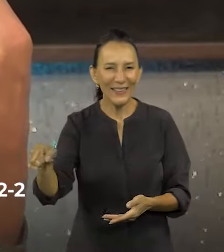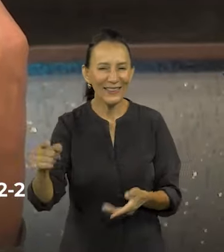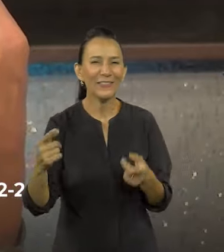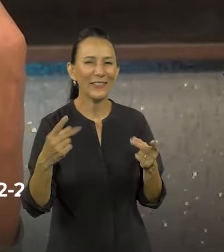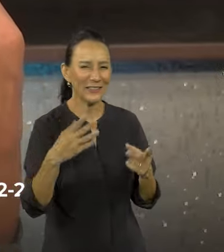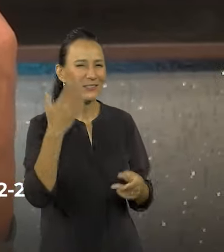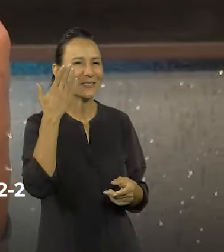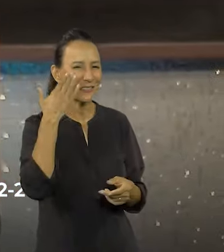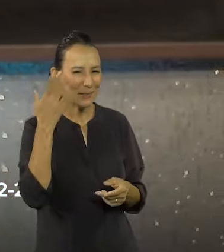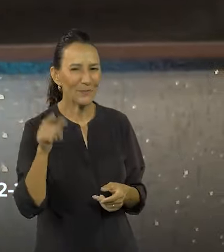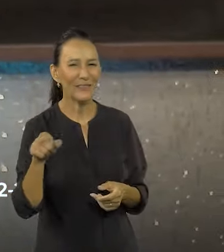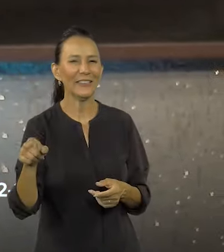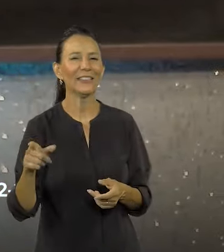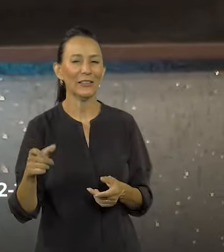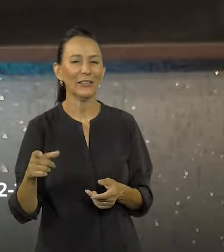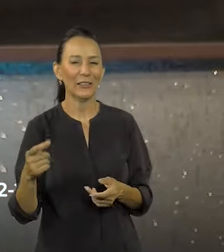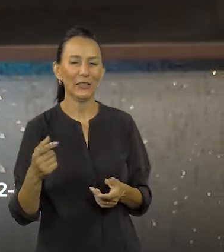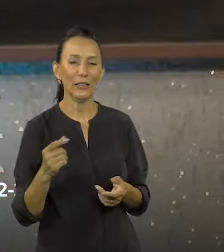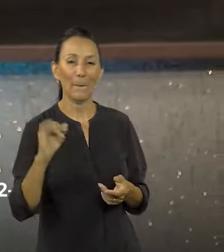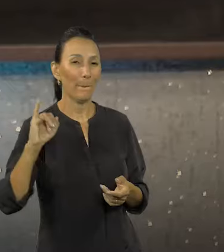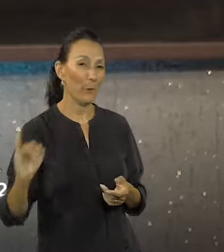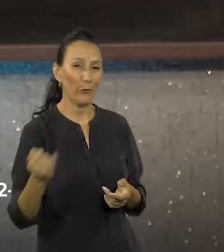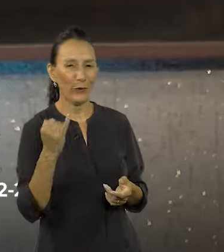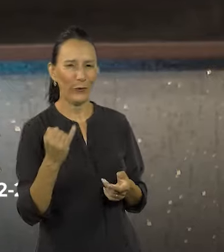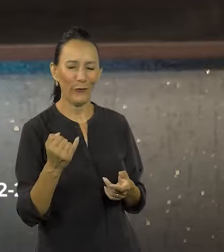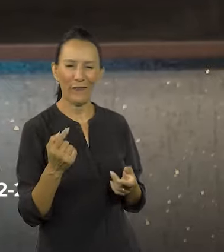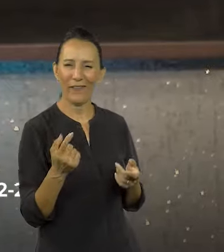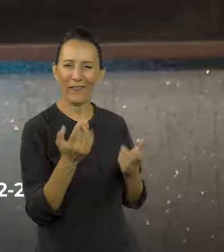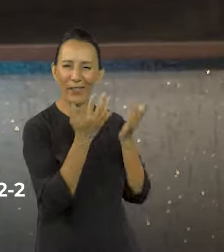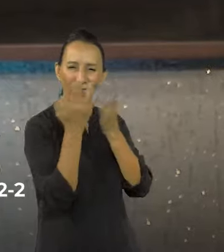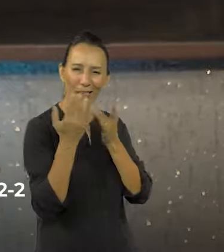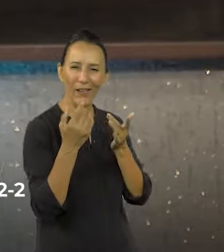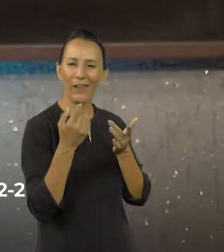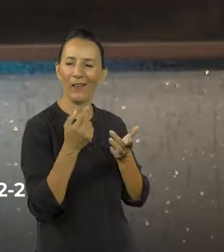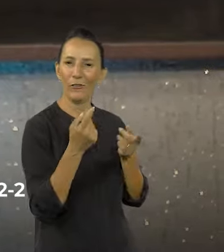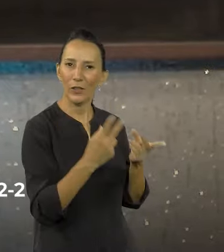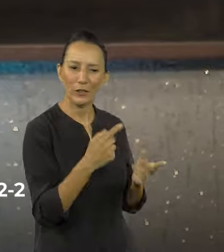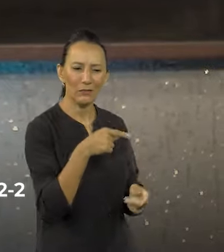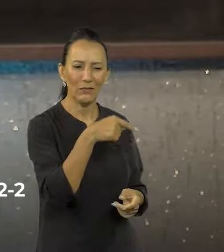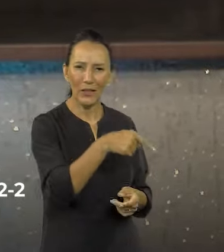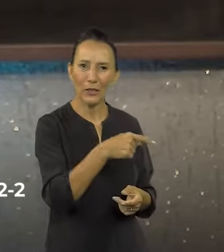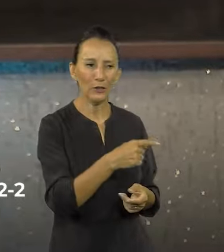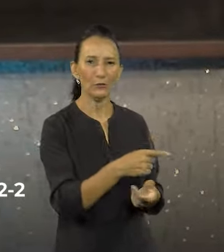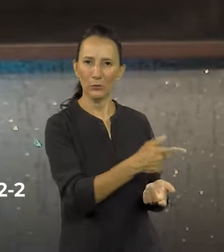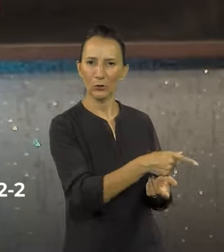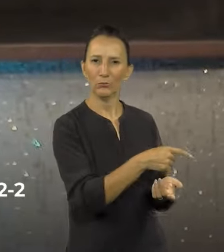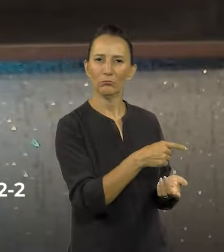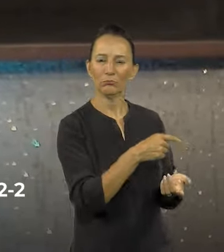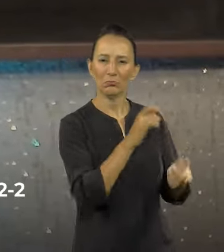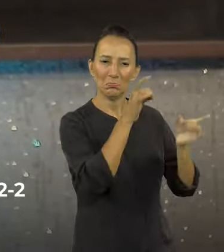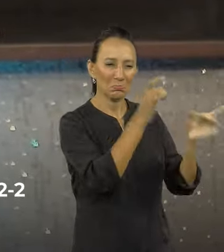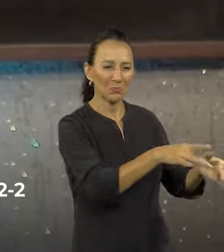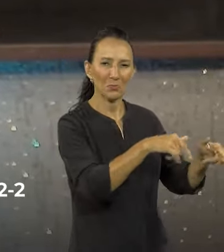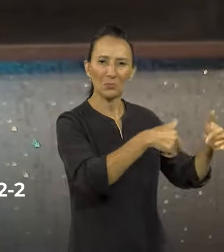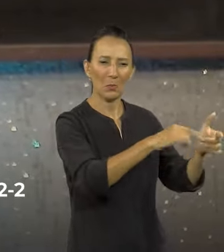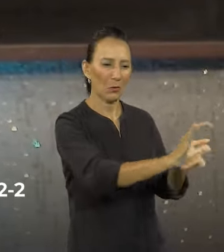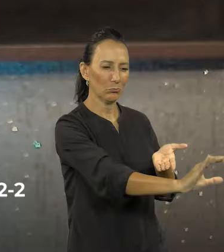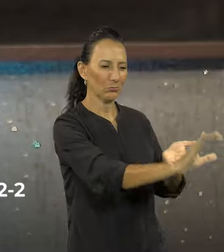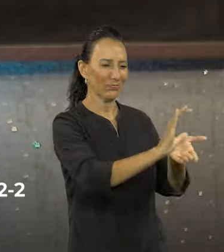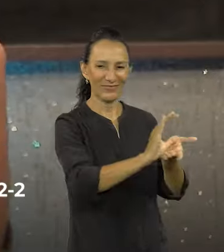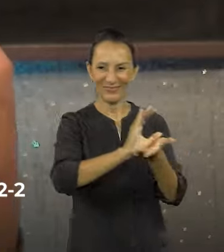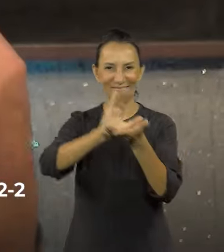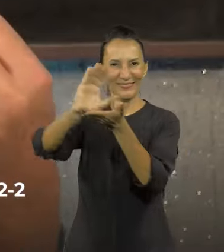precipitado precipitado perdeu anos e anos de fundo de garantia anos e anos de